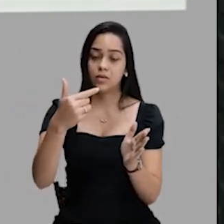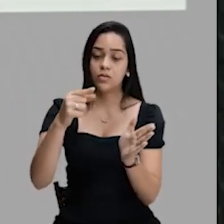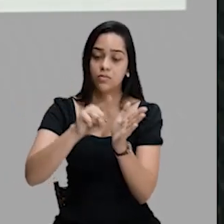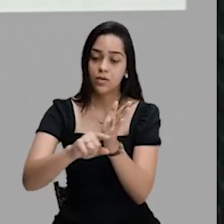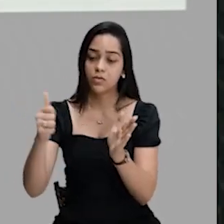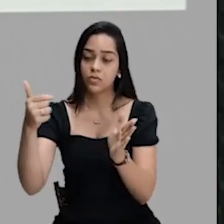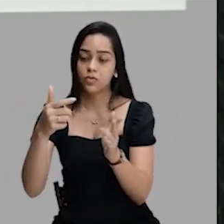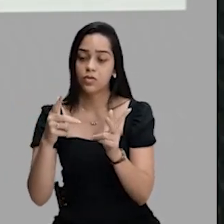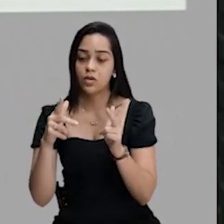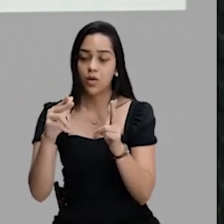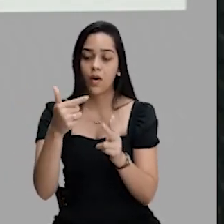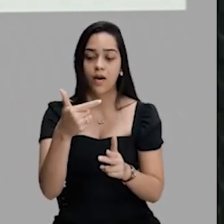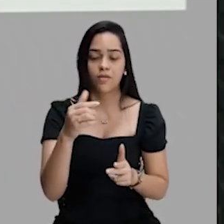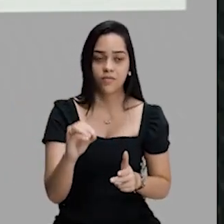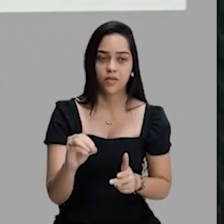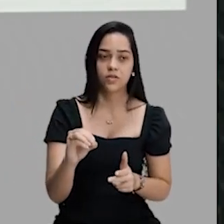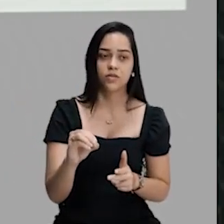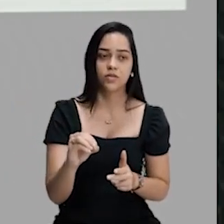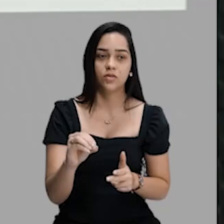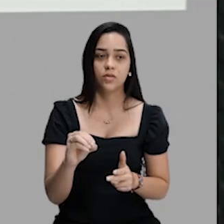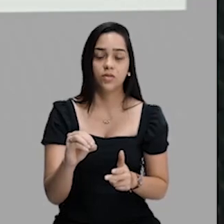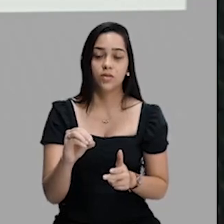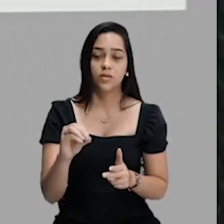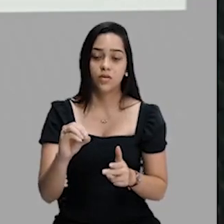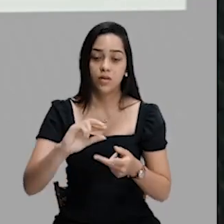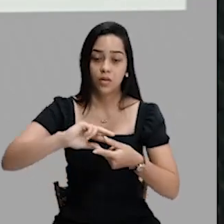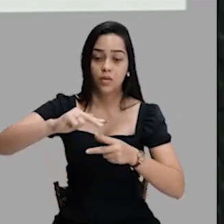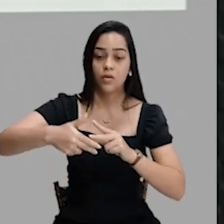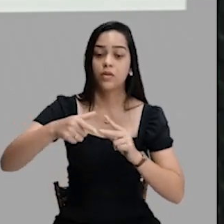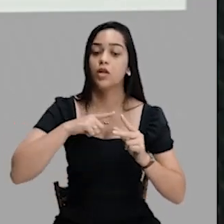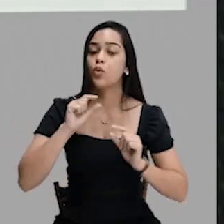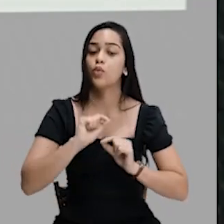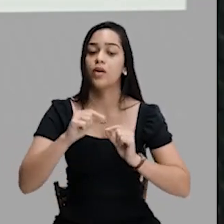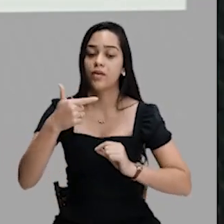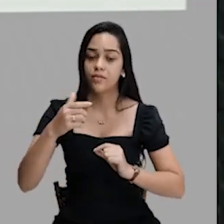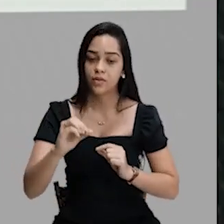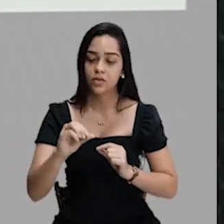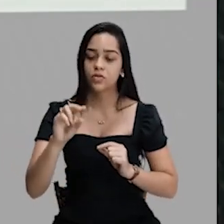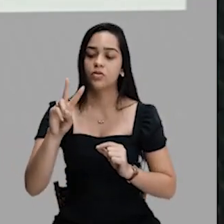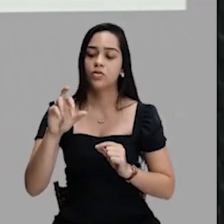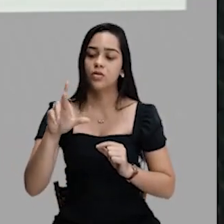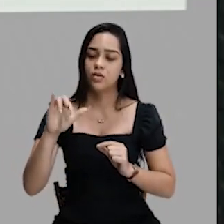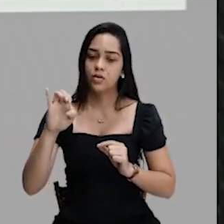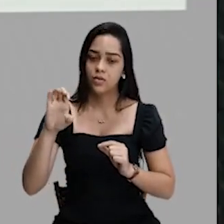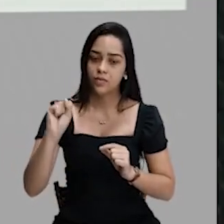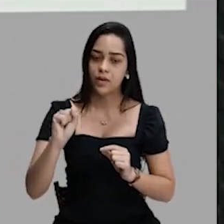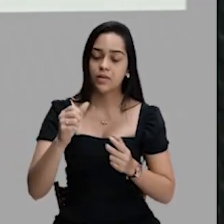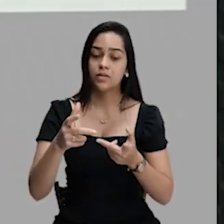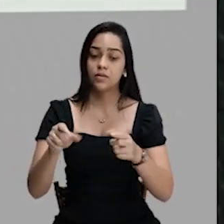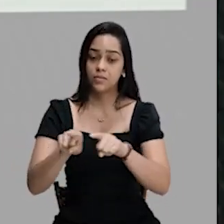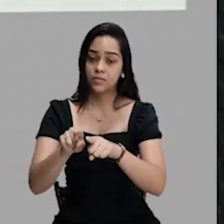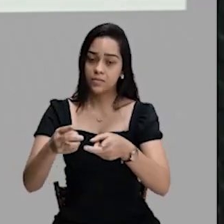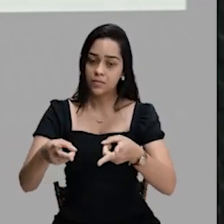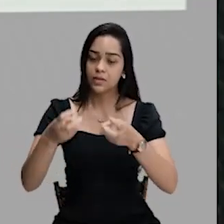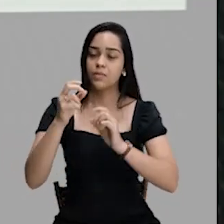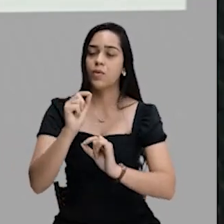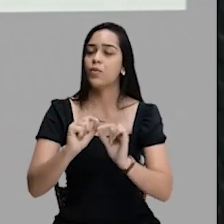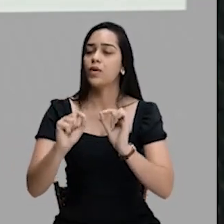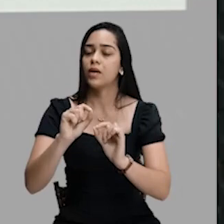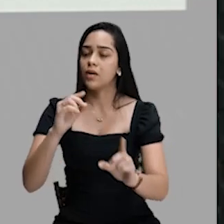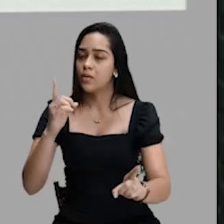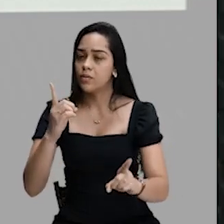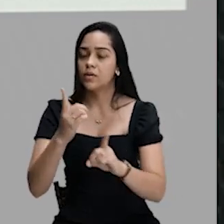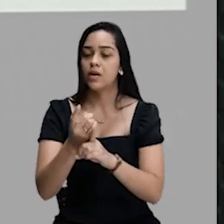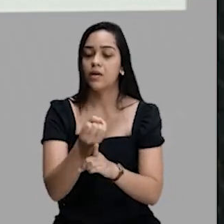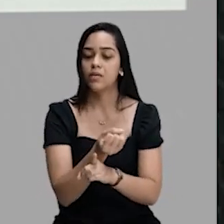dá 20. Então, esse polígono aqui ele possui 20 vértices. Tá? Então, perceba que a gente conseguiu